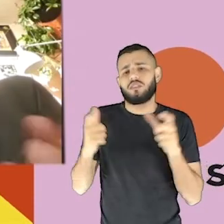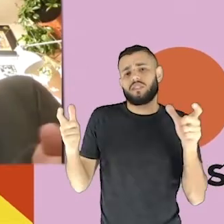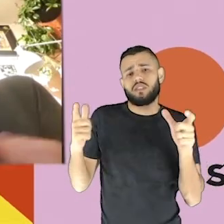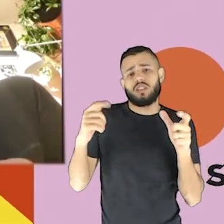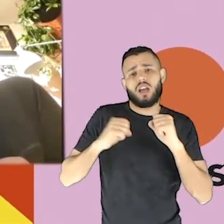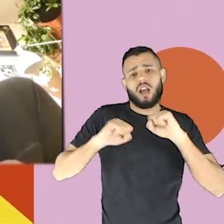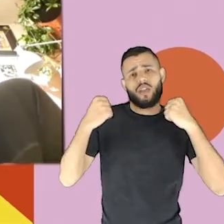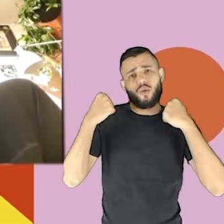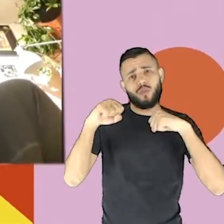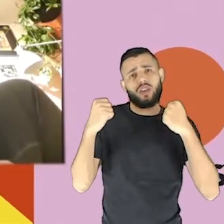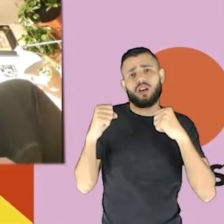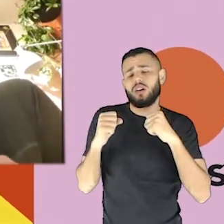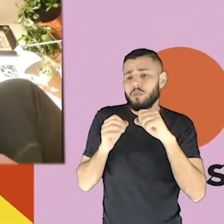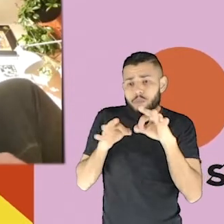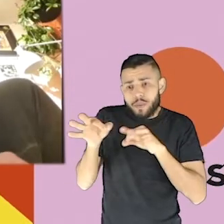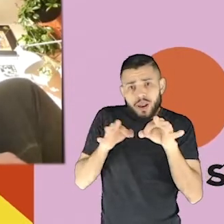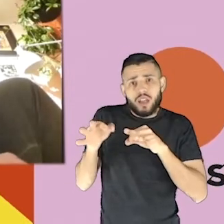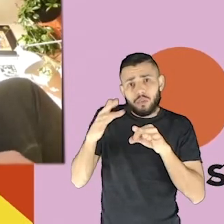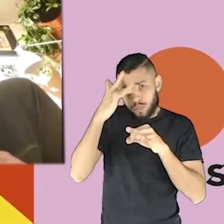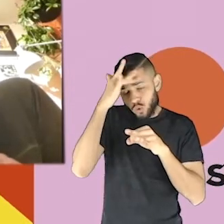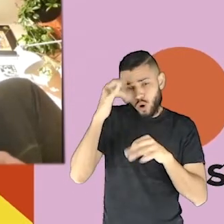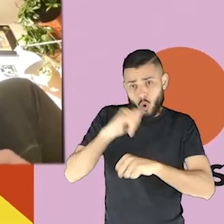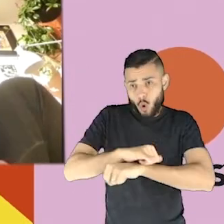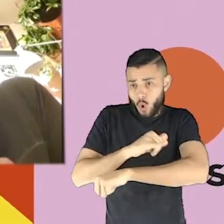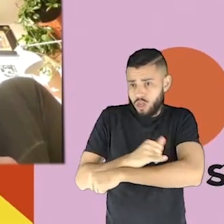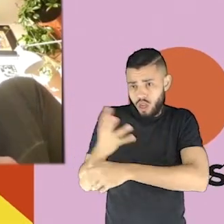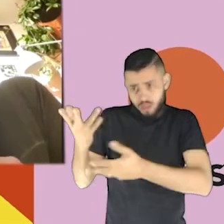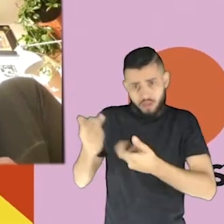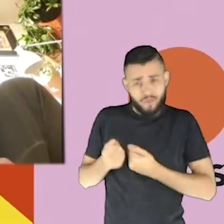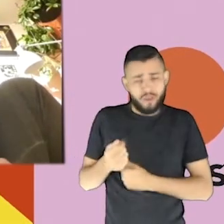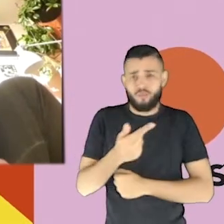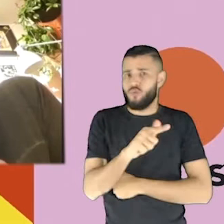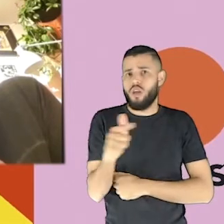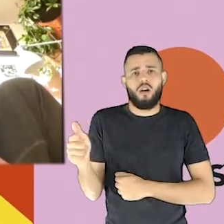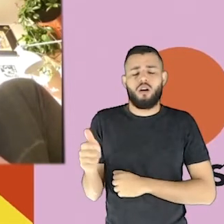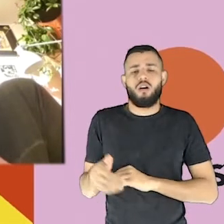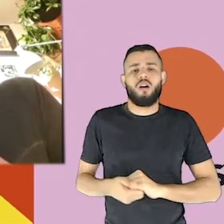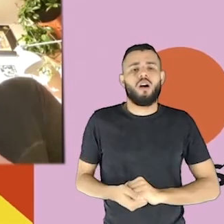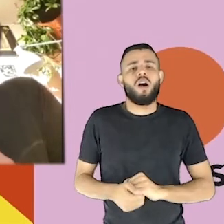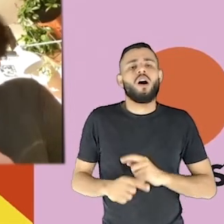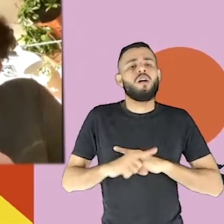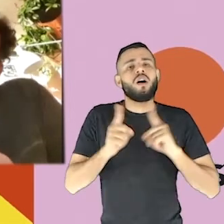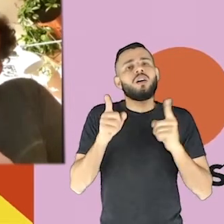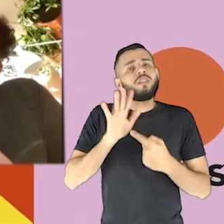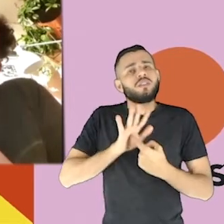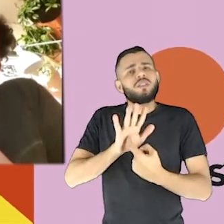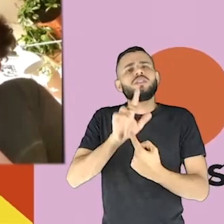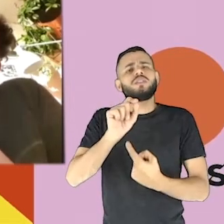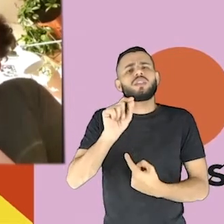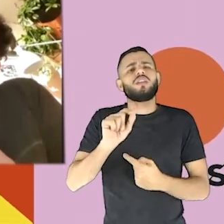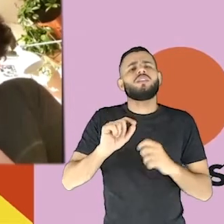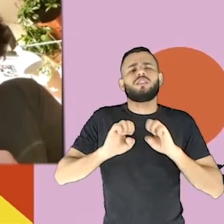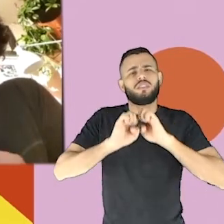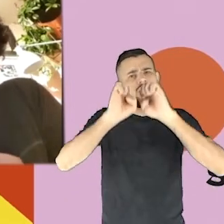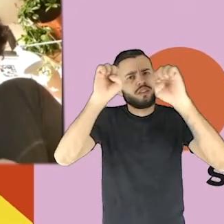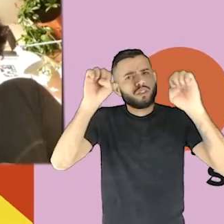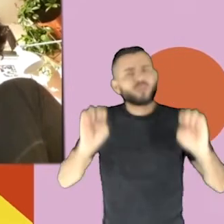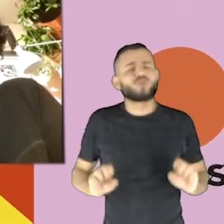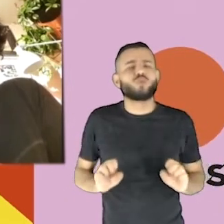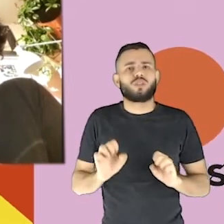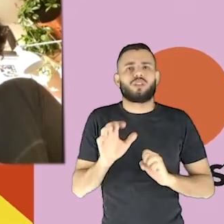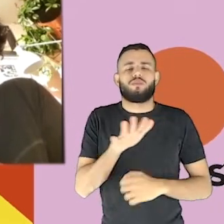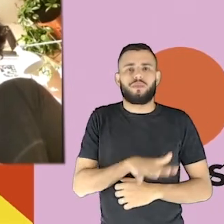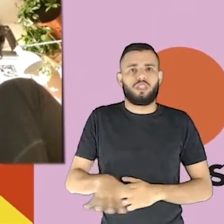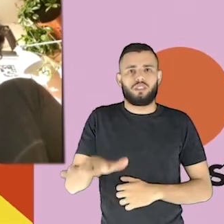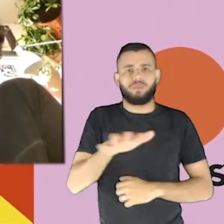parte dos equipamentos de academia, às vezes, não está preparado para receber pessoas gordas. Mas isso mostra muito para a gente o como não está a estrutura.